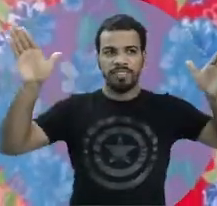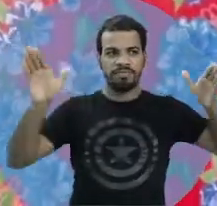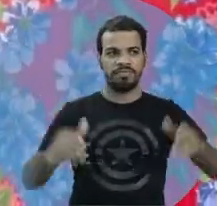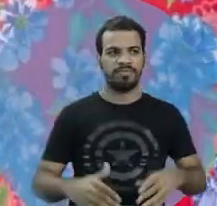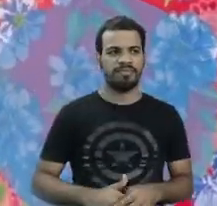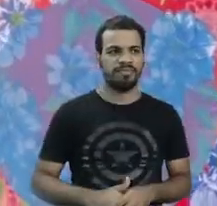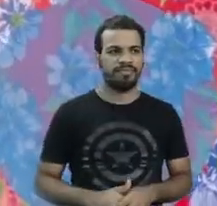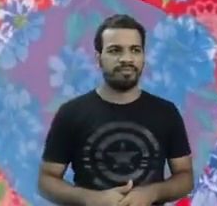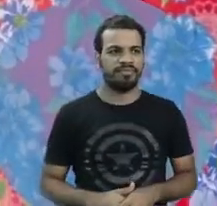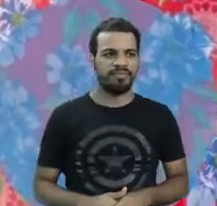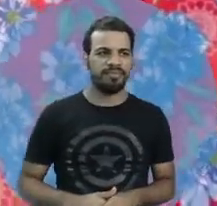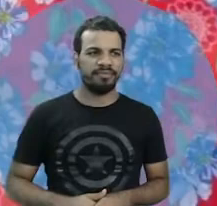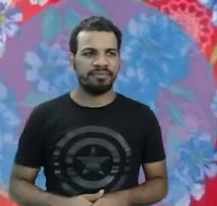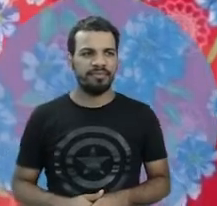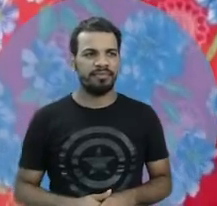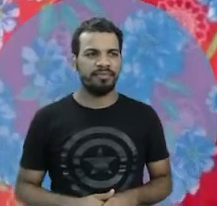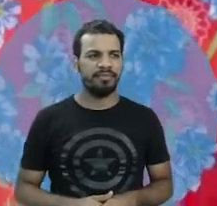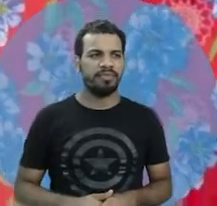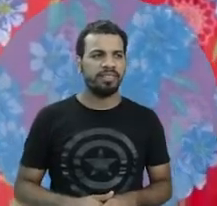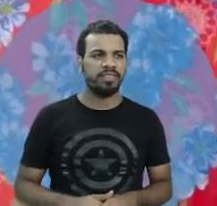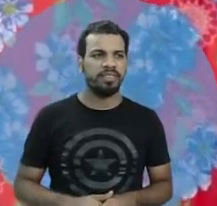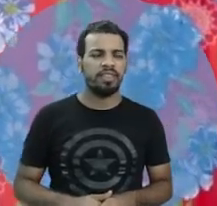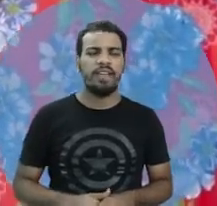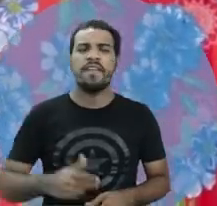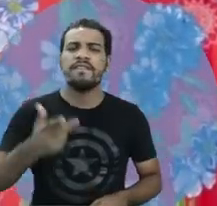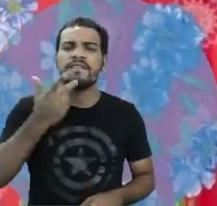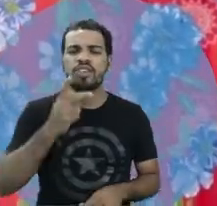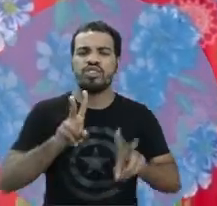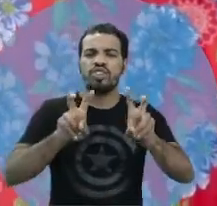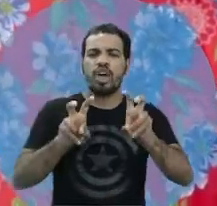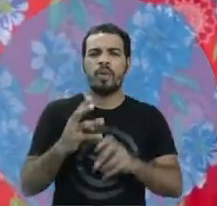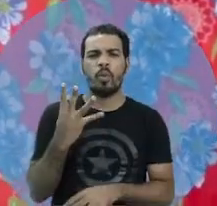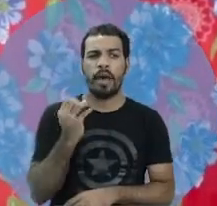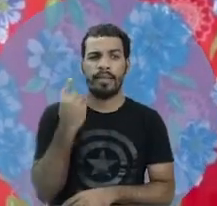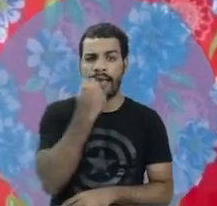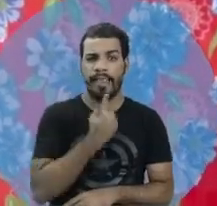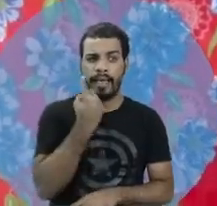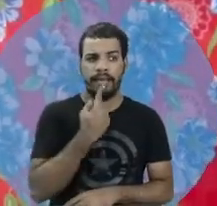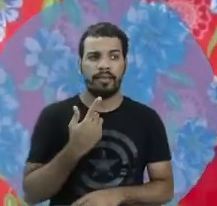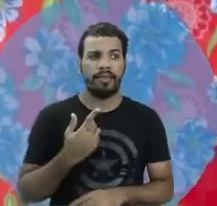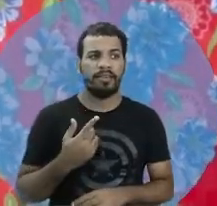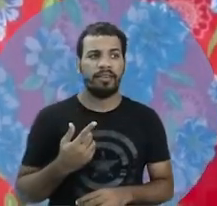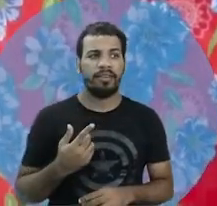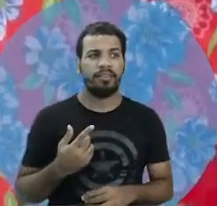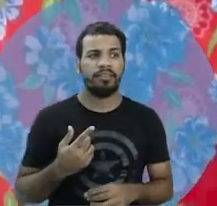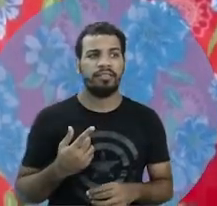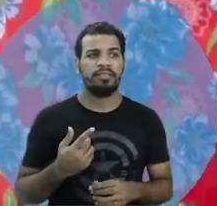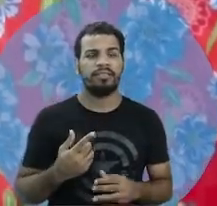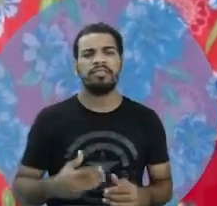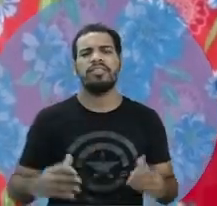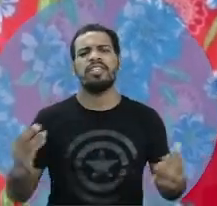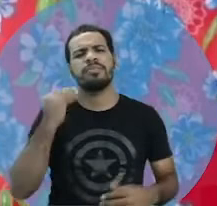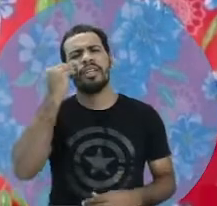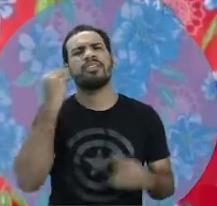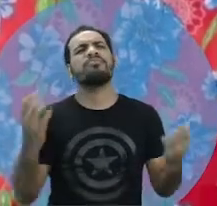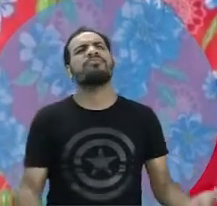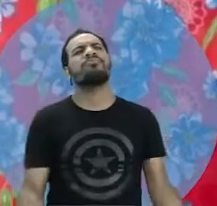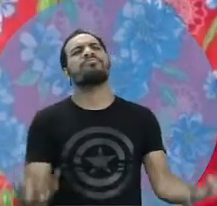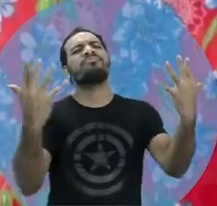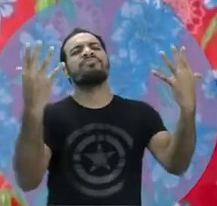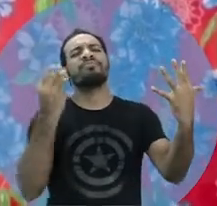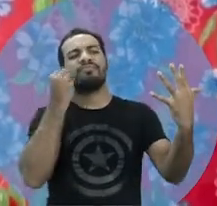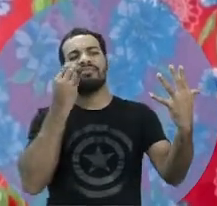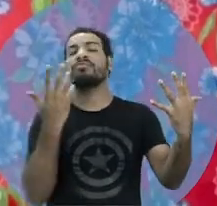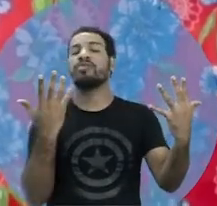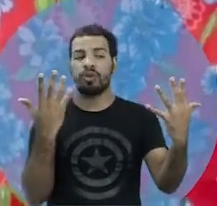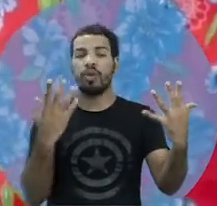Muito se fala sobre a 40 horas em Angico, sobre essa tão significante experiência. O que o senhor tem